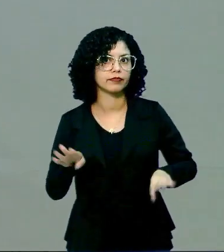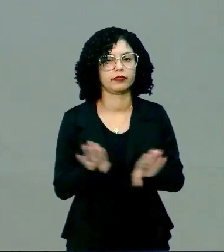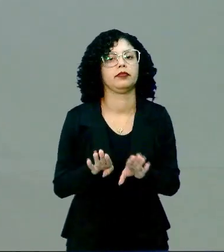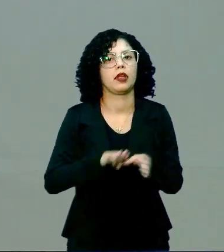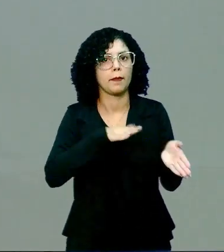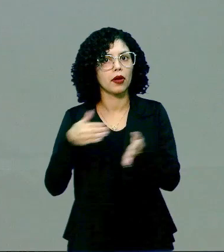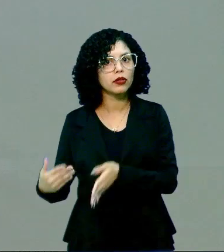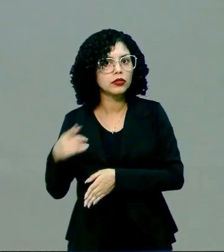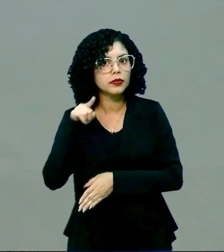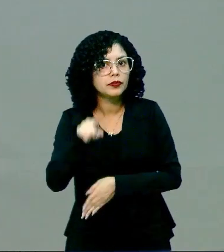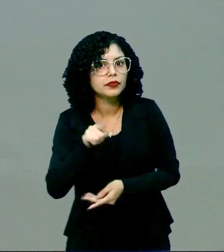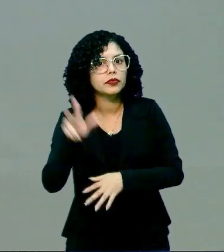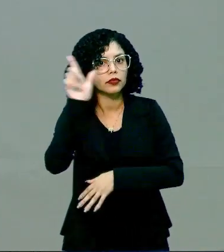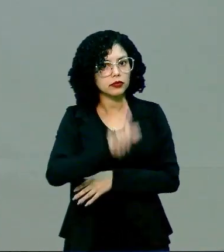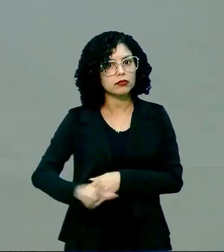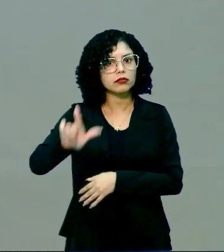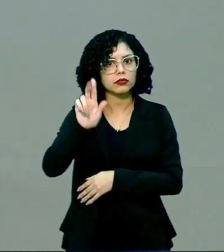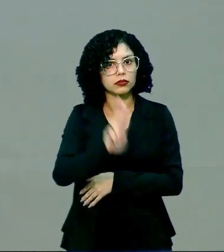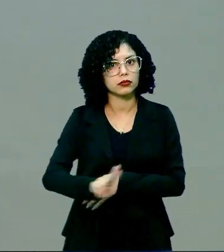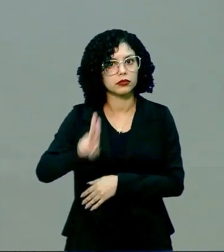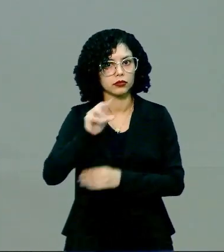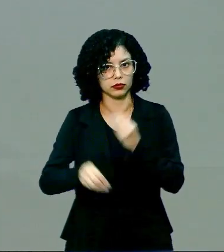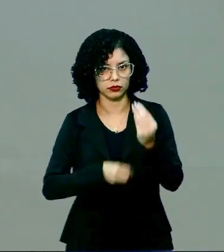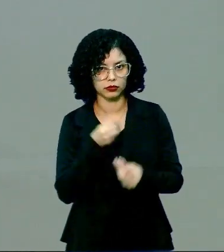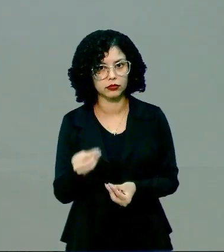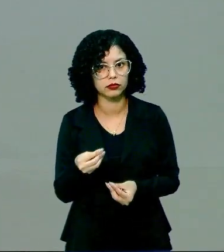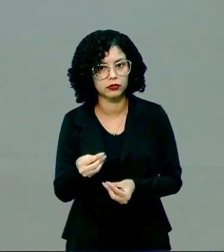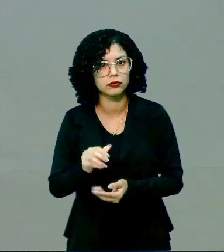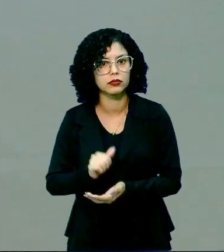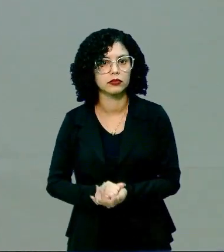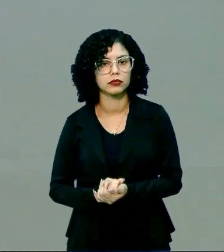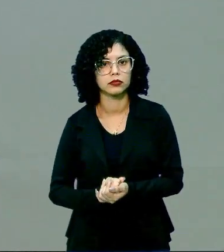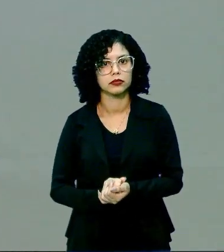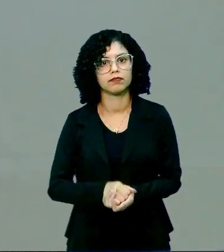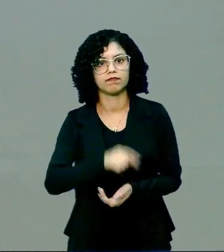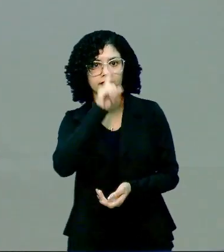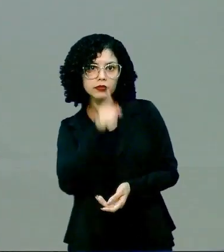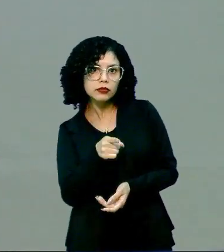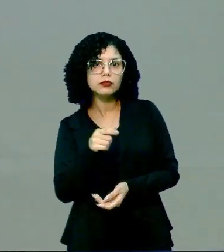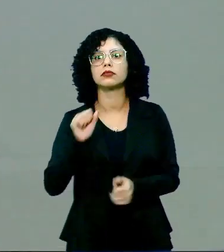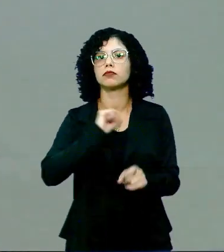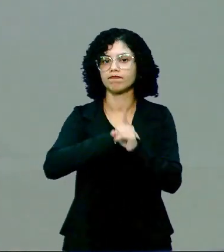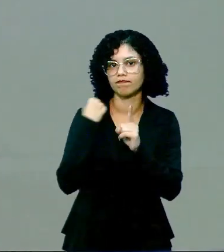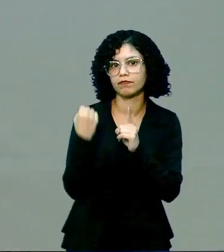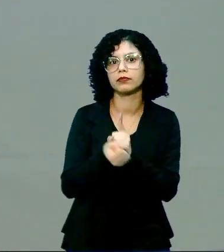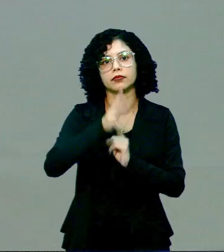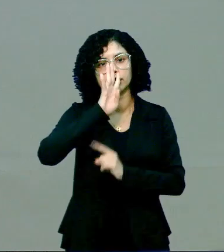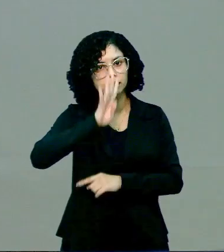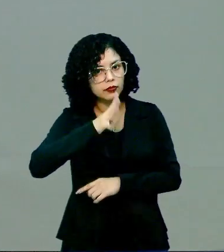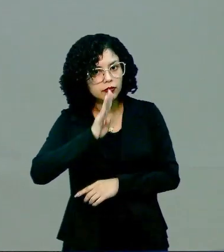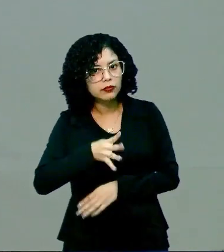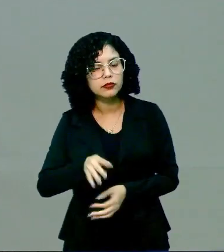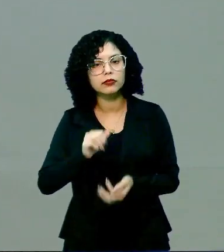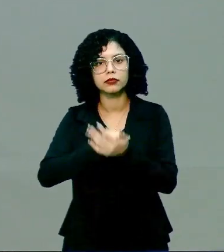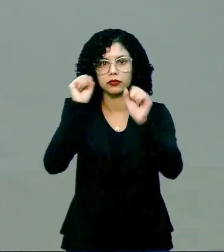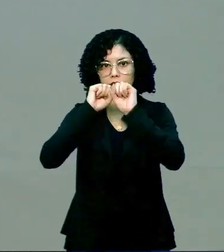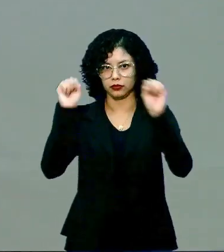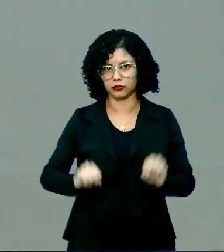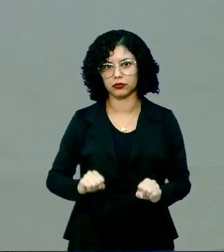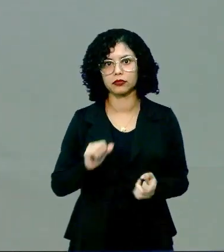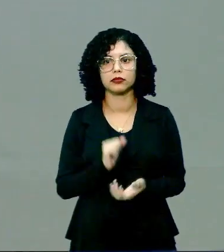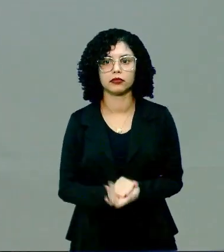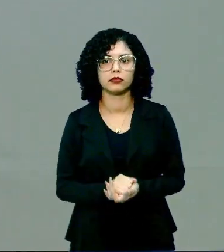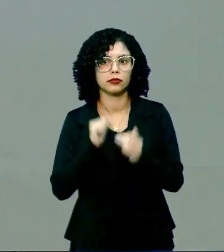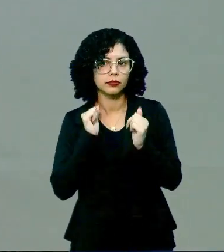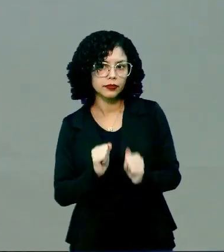mesmo. Então, a partir daí, a literatura ela é usada como uma forma de denúncia social, de crítica ao sistema de governo.